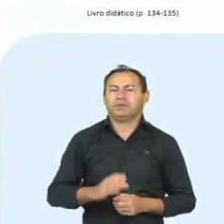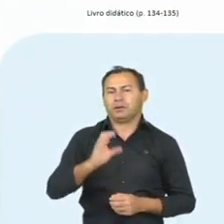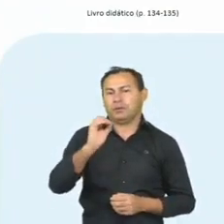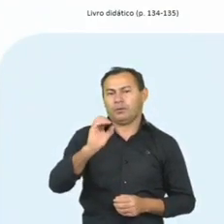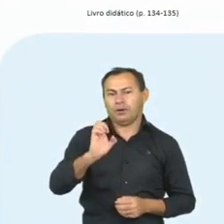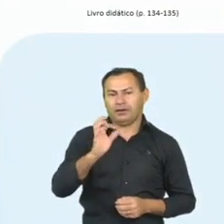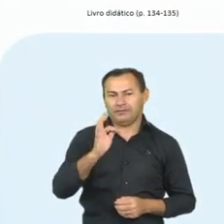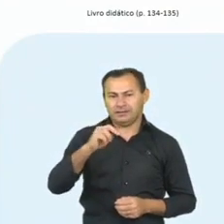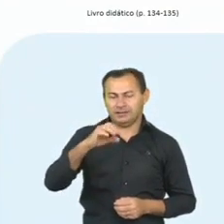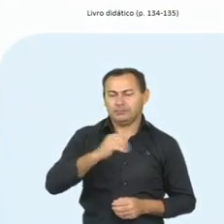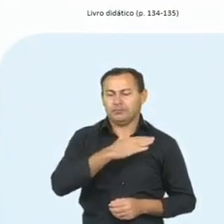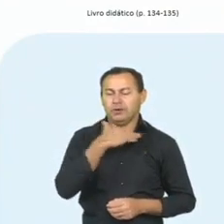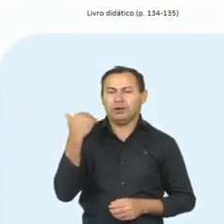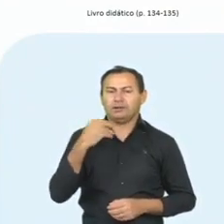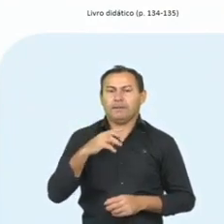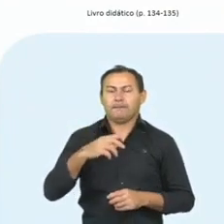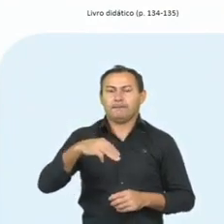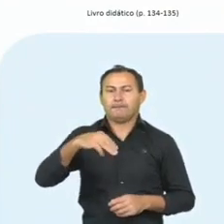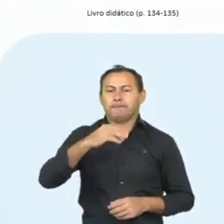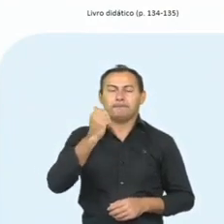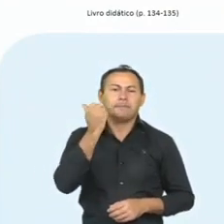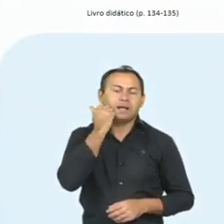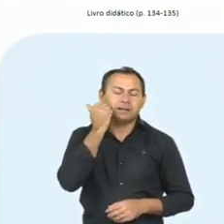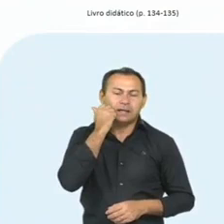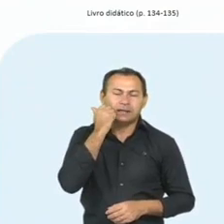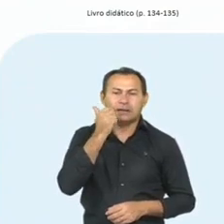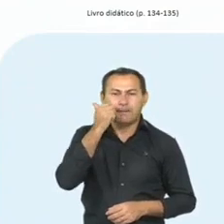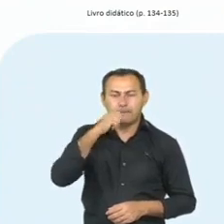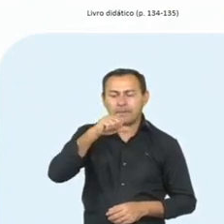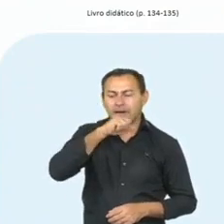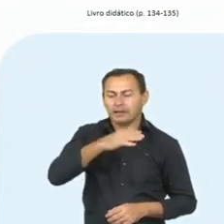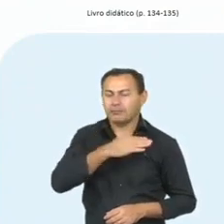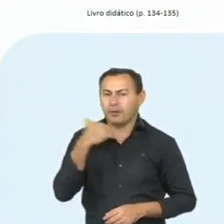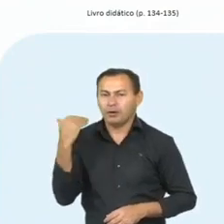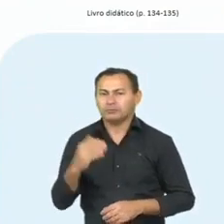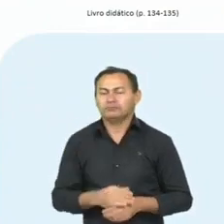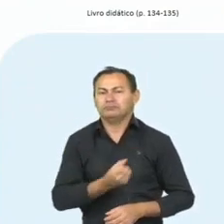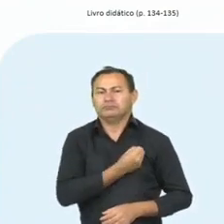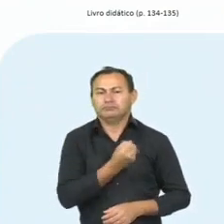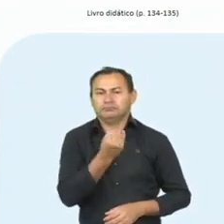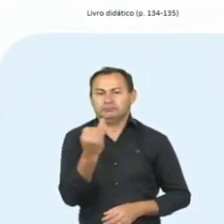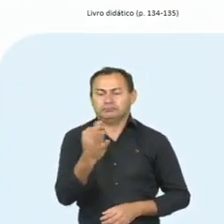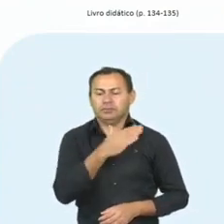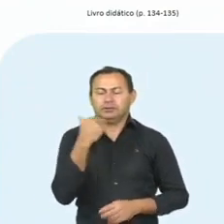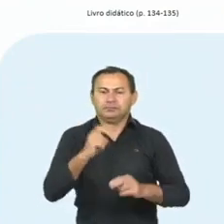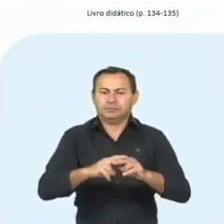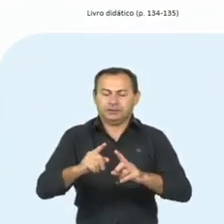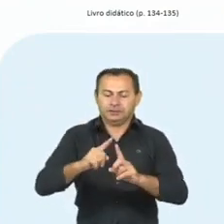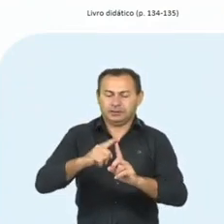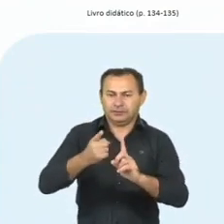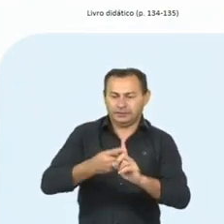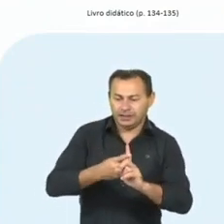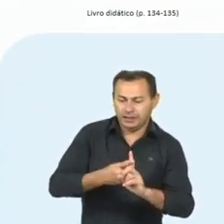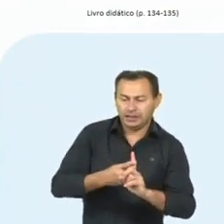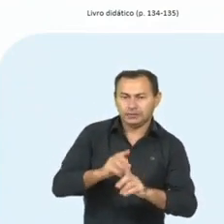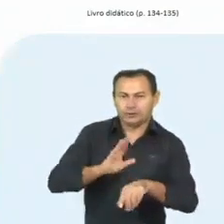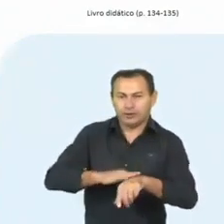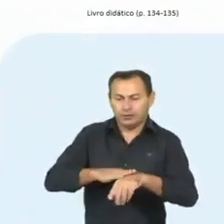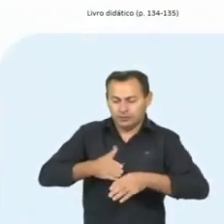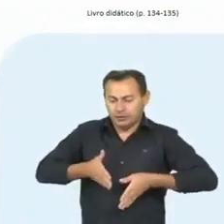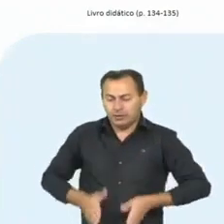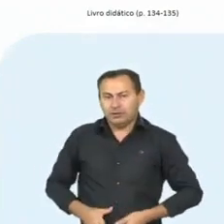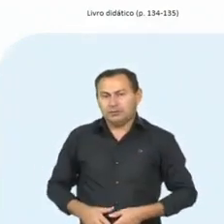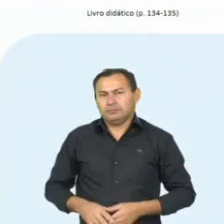Coeficiente de morte materna, e aí você tem, né, essa razão de número de óbitos devido à gestação, parto ou